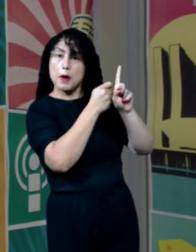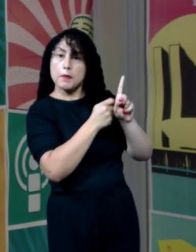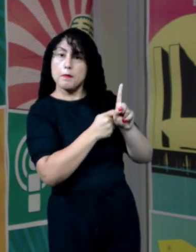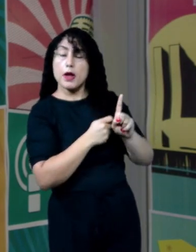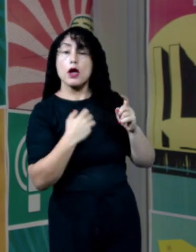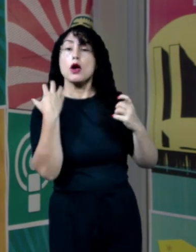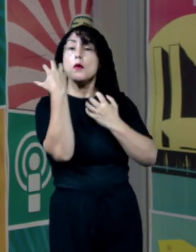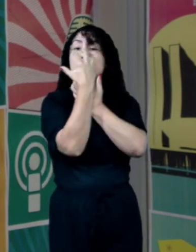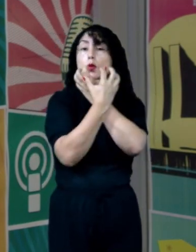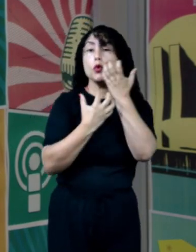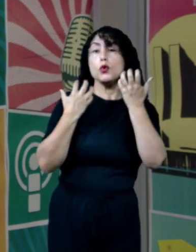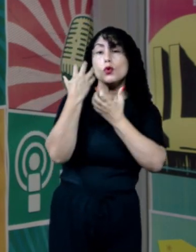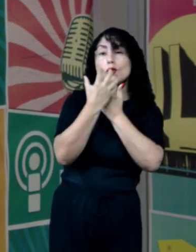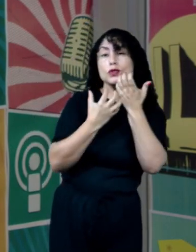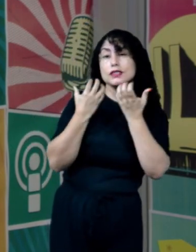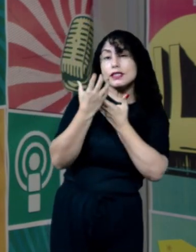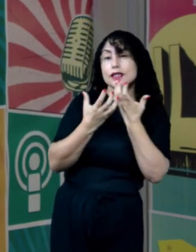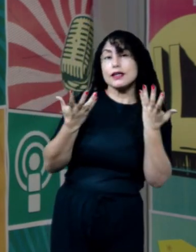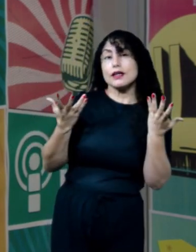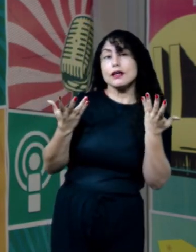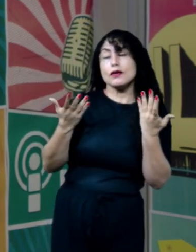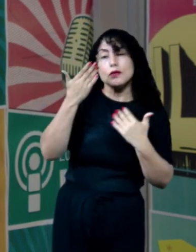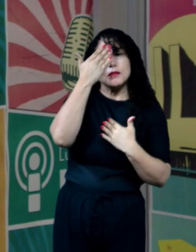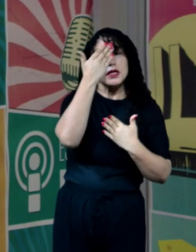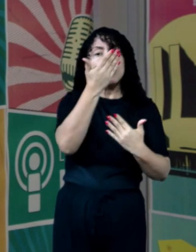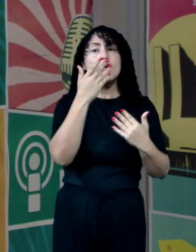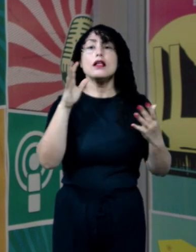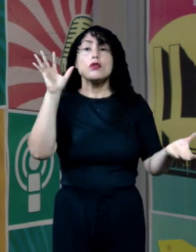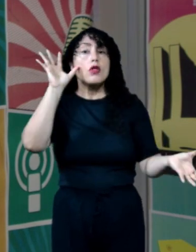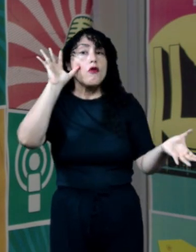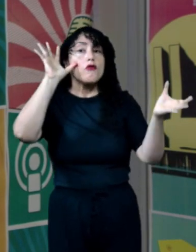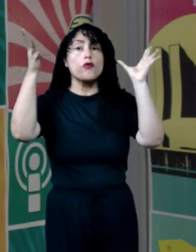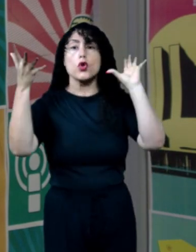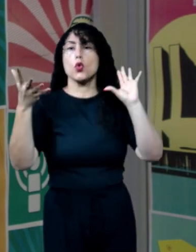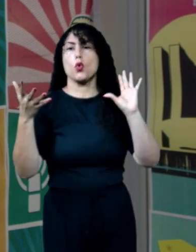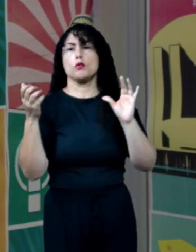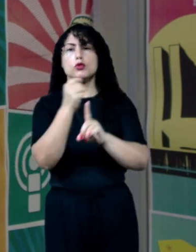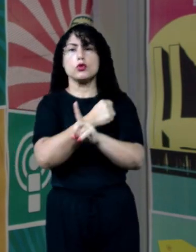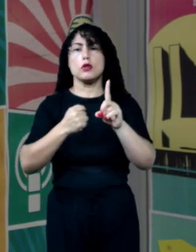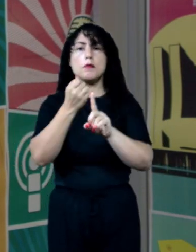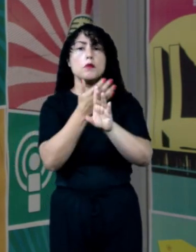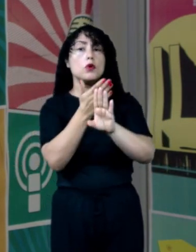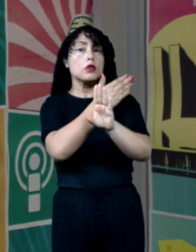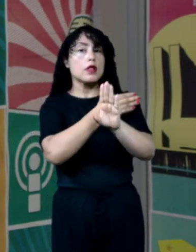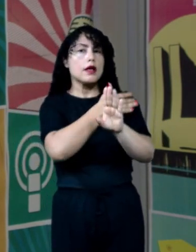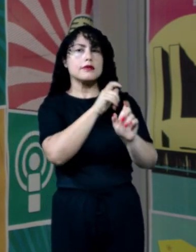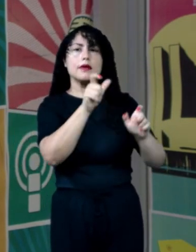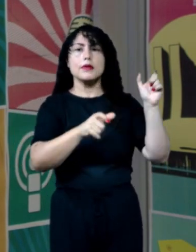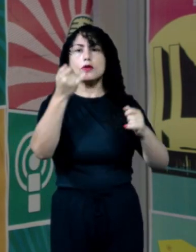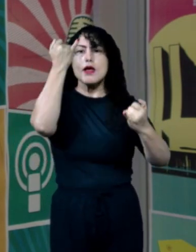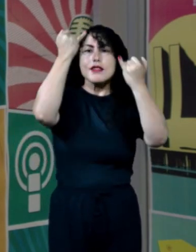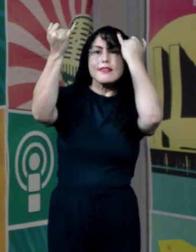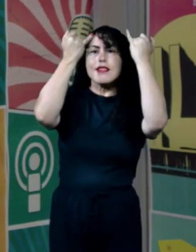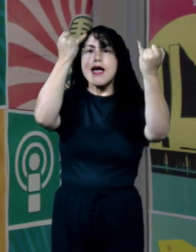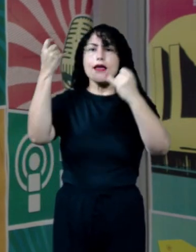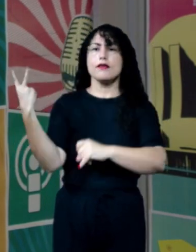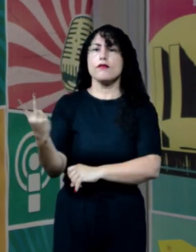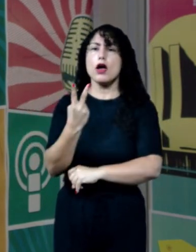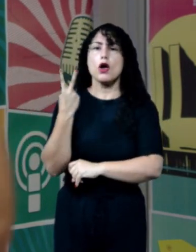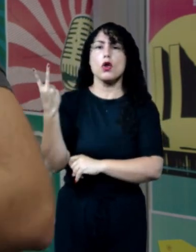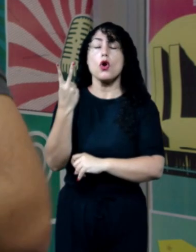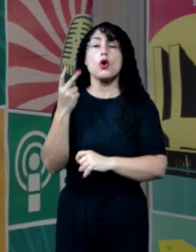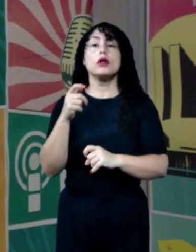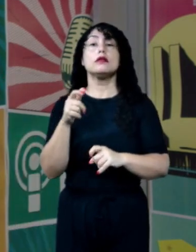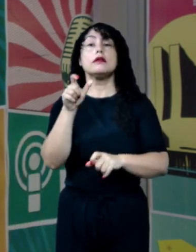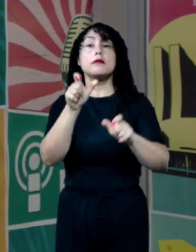música, obrigado. Então tudo isso são fenômenos sociais. Então tem por trás ali pessoas com ideias, com valores, e além de pessoas